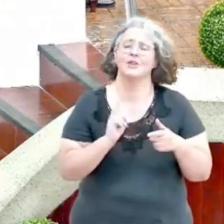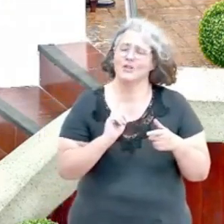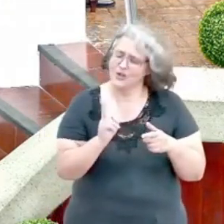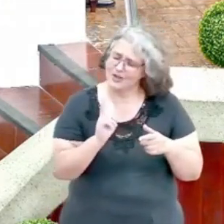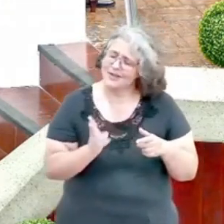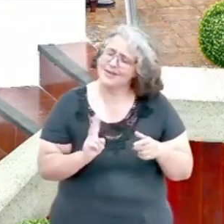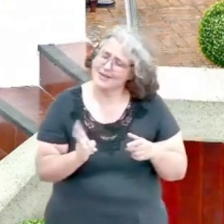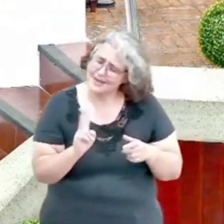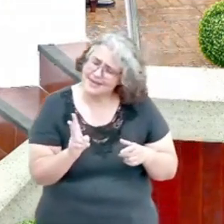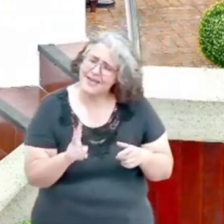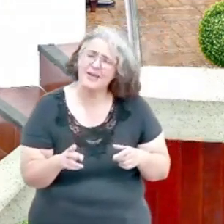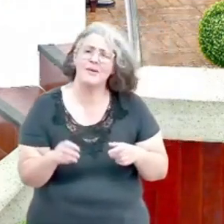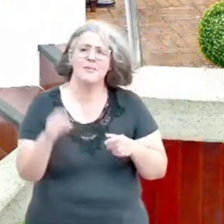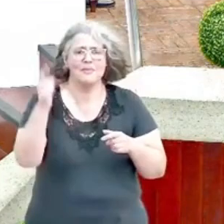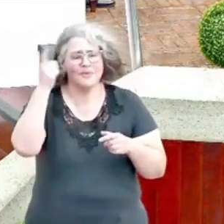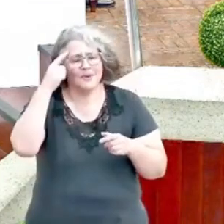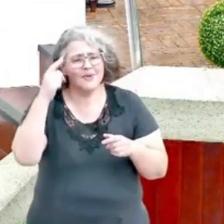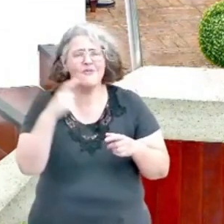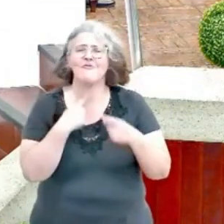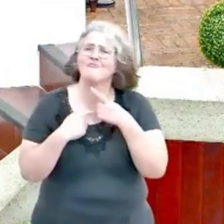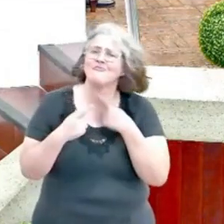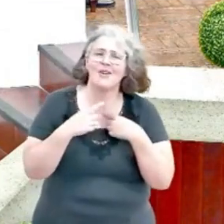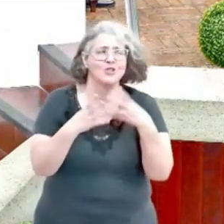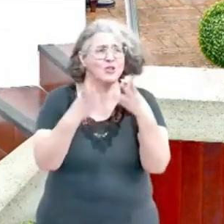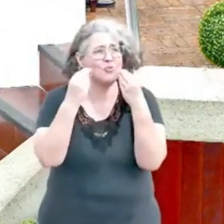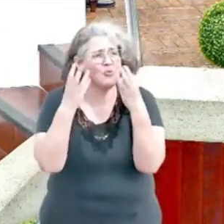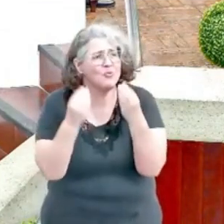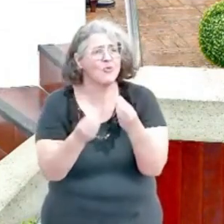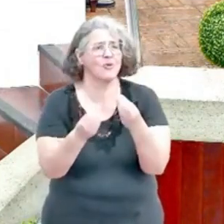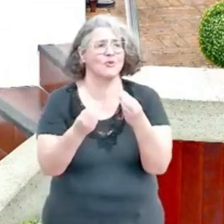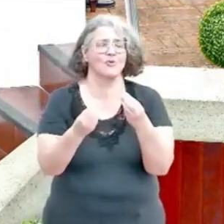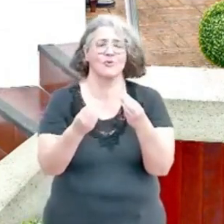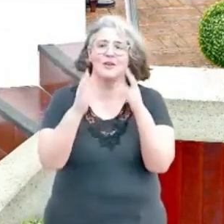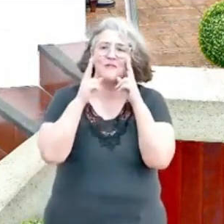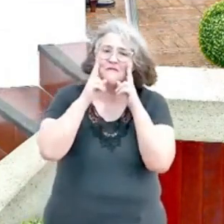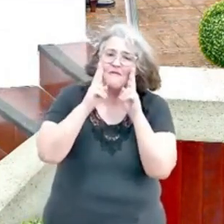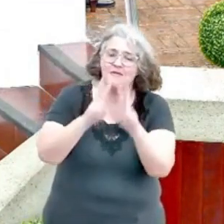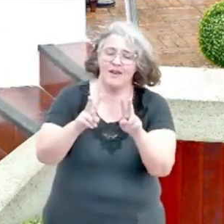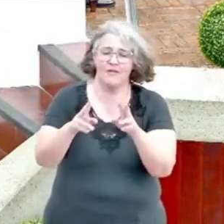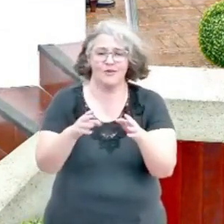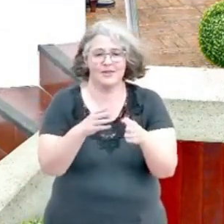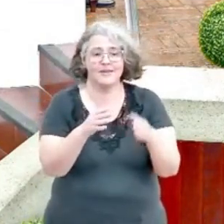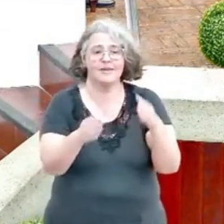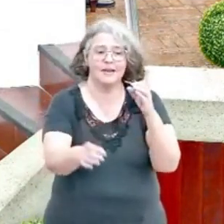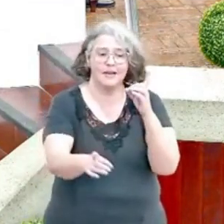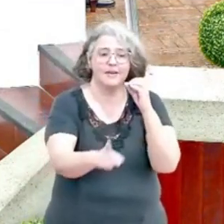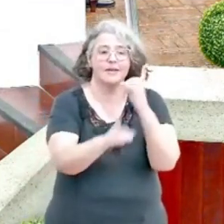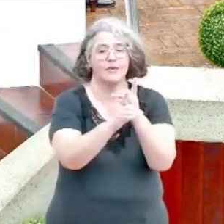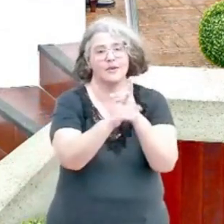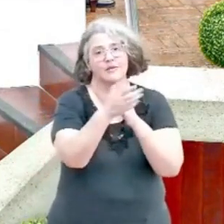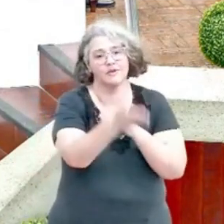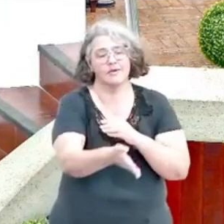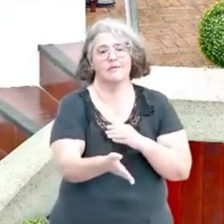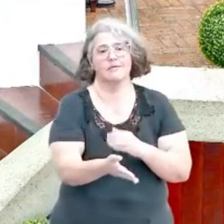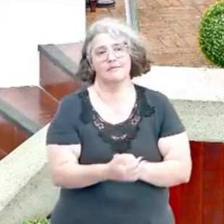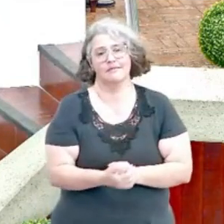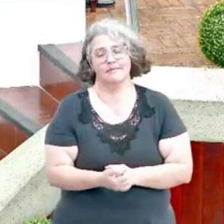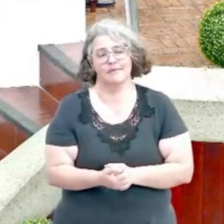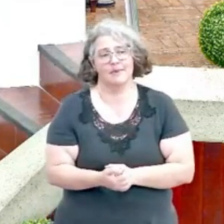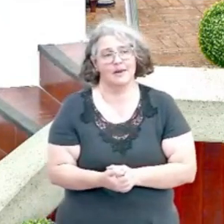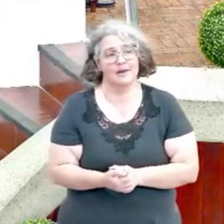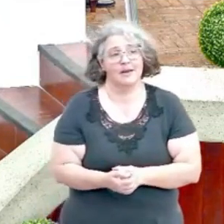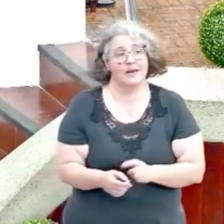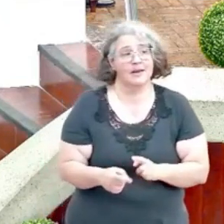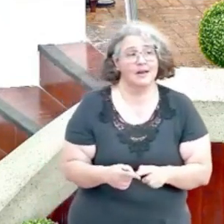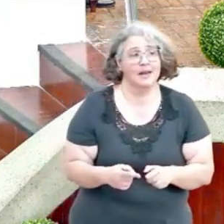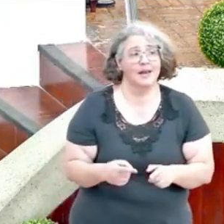diligenciamos, com grande desejo, ir ver-vos pessoalmente. Por isso, quisemos ir